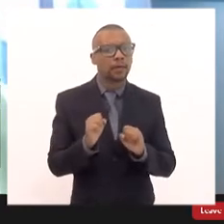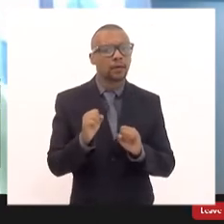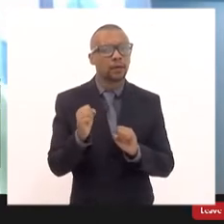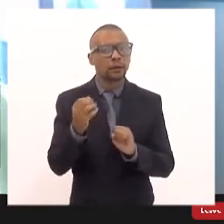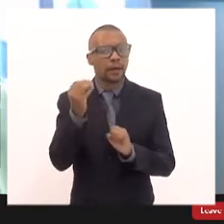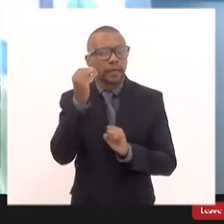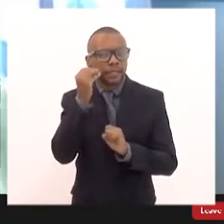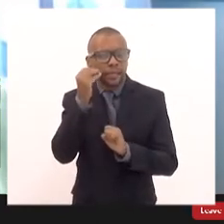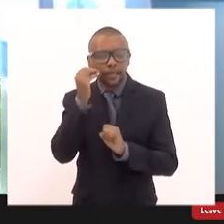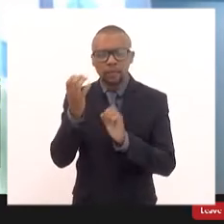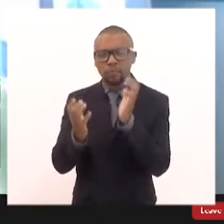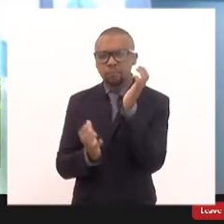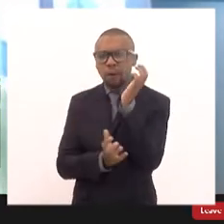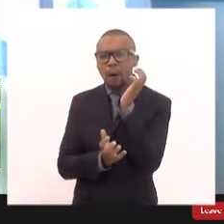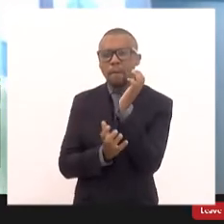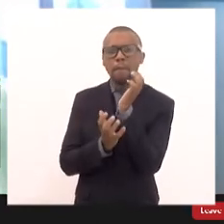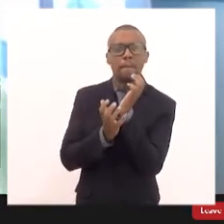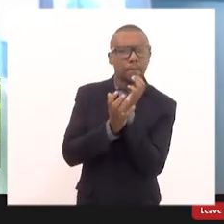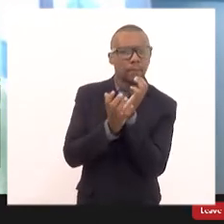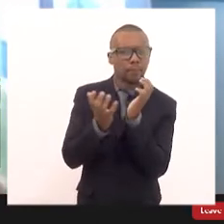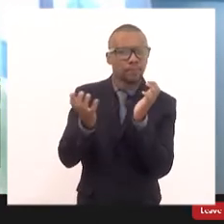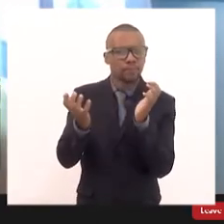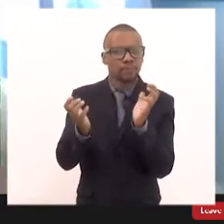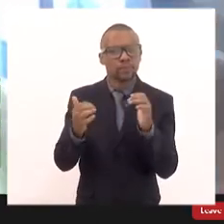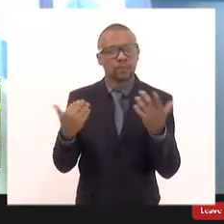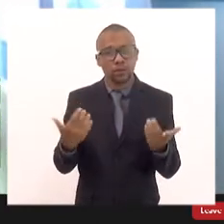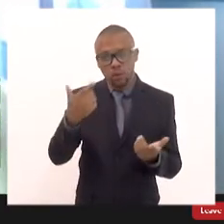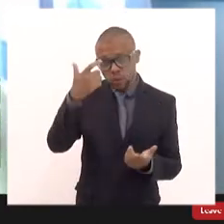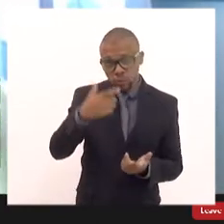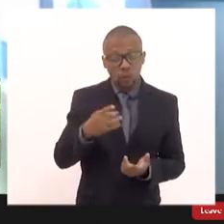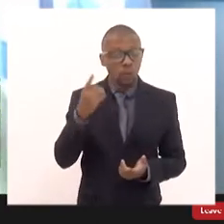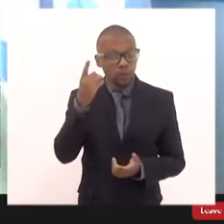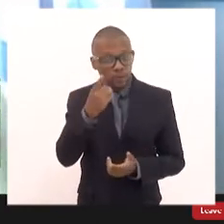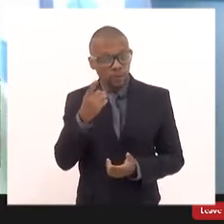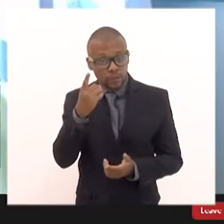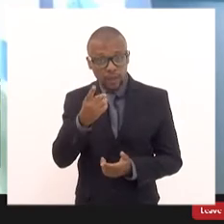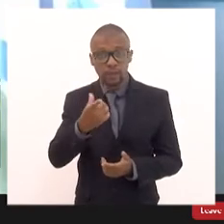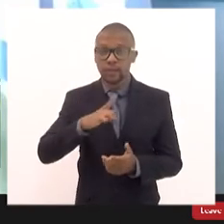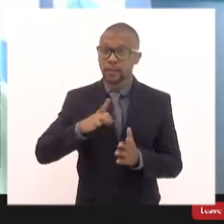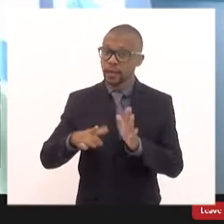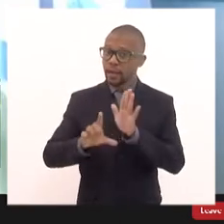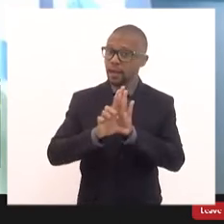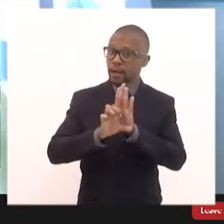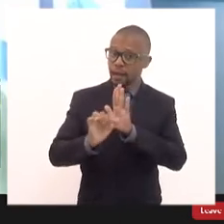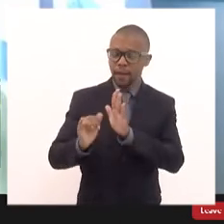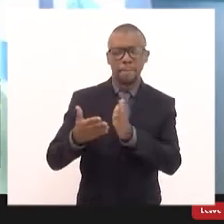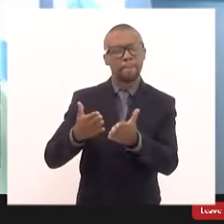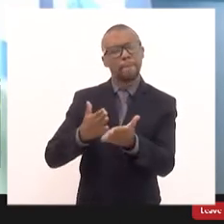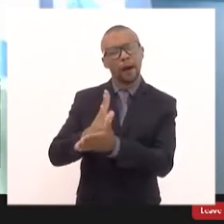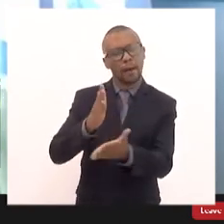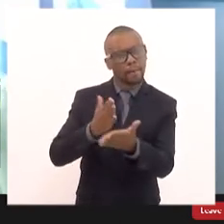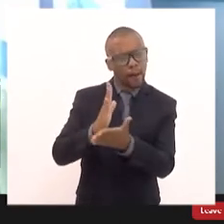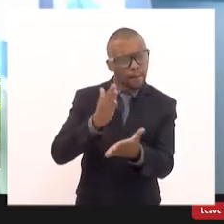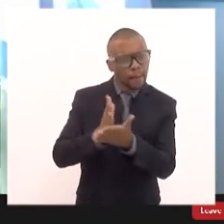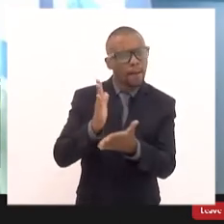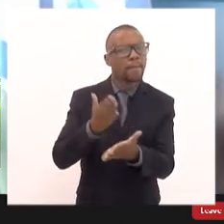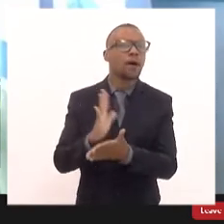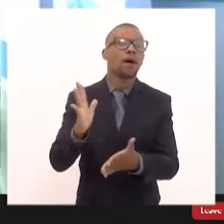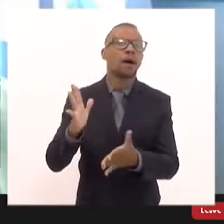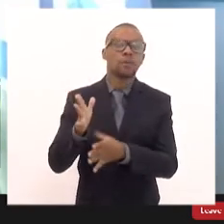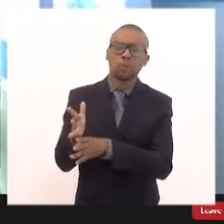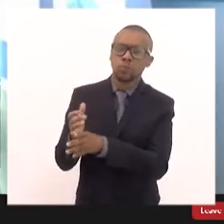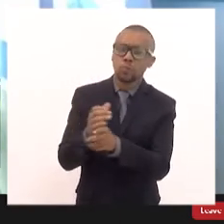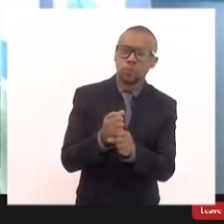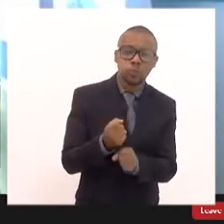de plantão. Então, eu sou o deputado de mais leis aprovadas aqui na história da Assembleia, mais de 200, e me